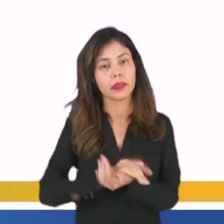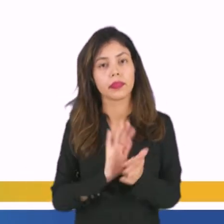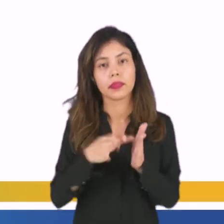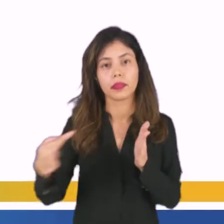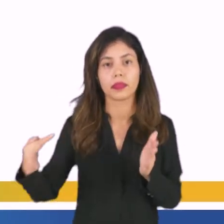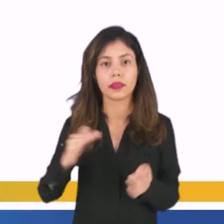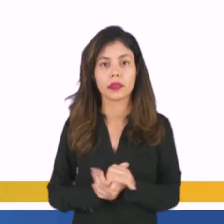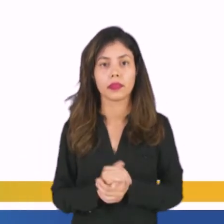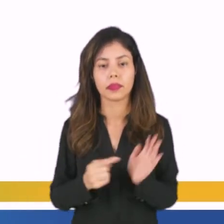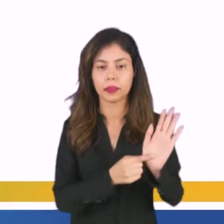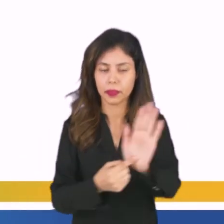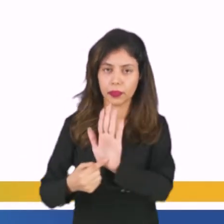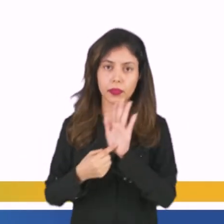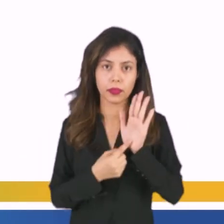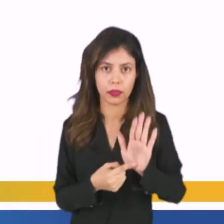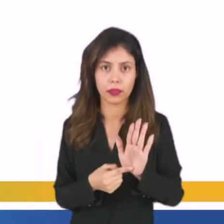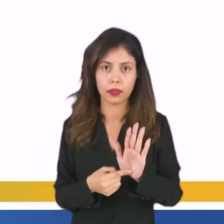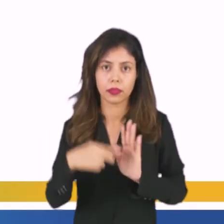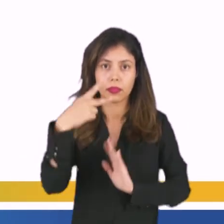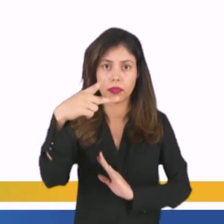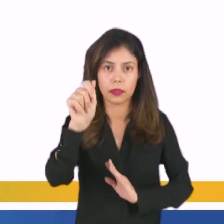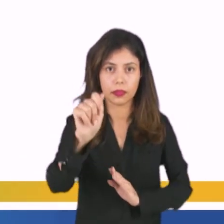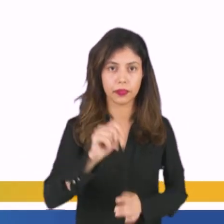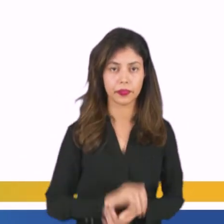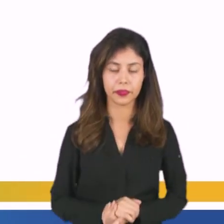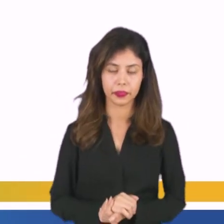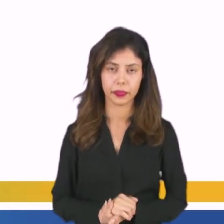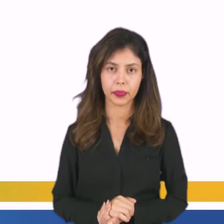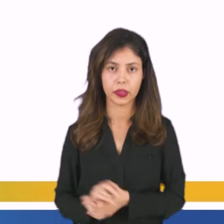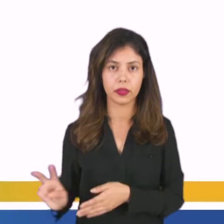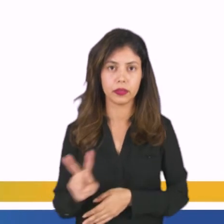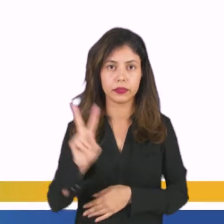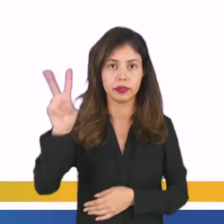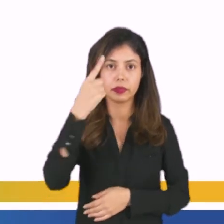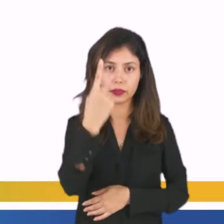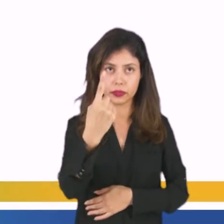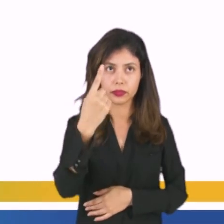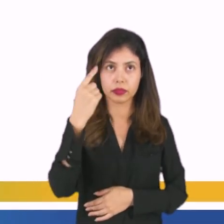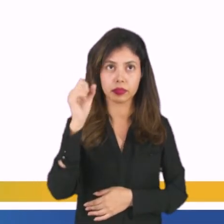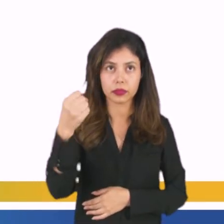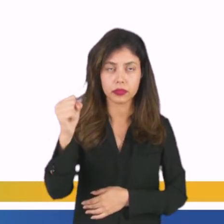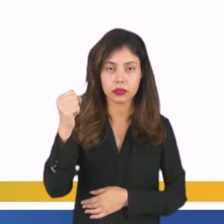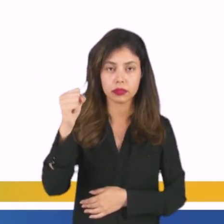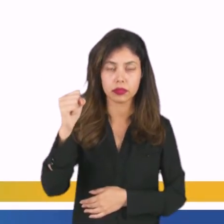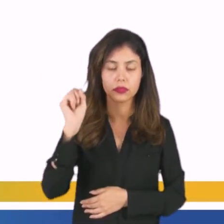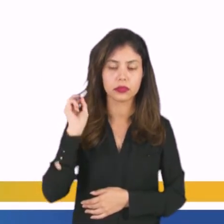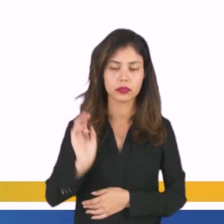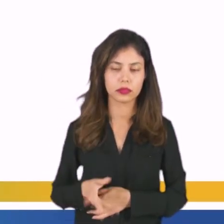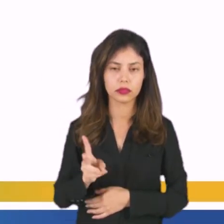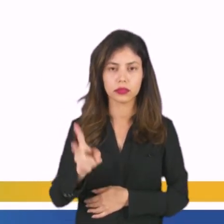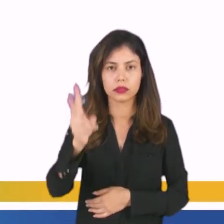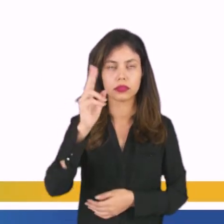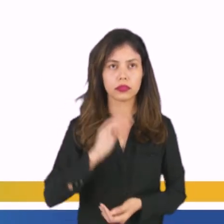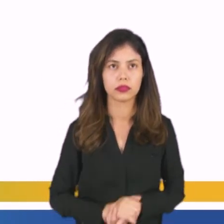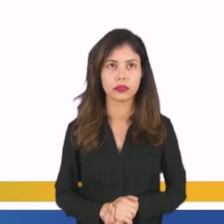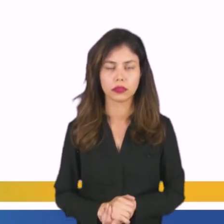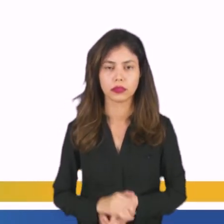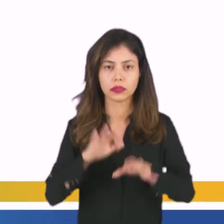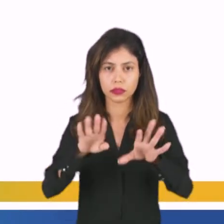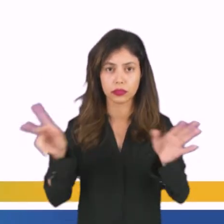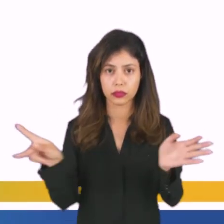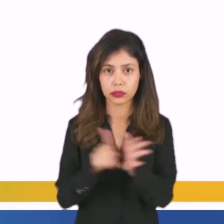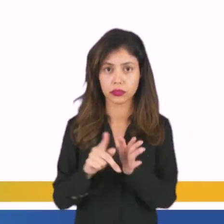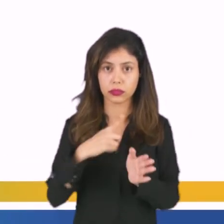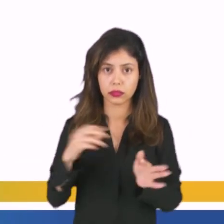nossa função, que representa essa PA, com os valores 1, 8 e infinito. E aí nós